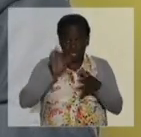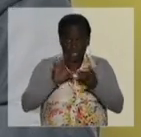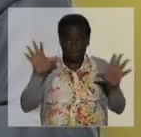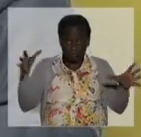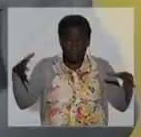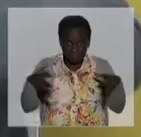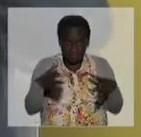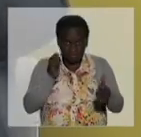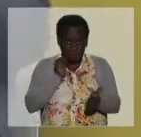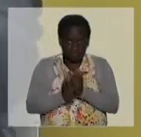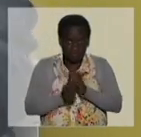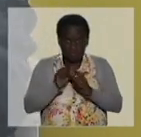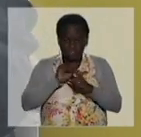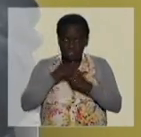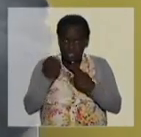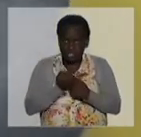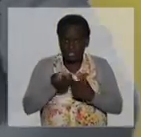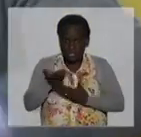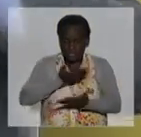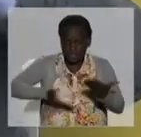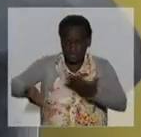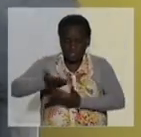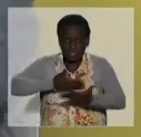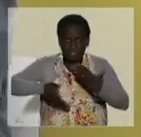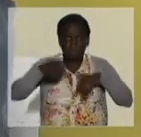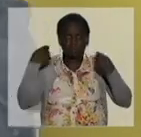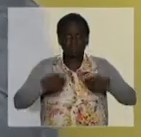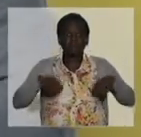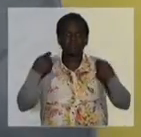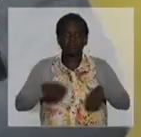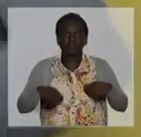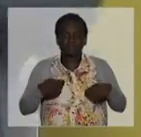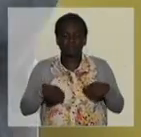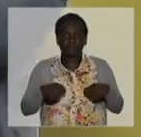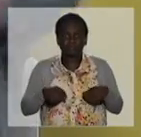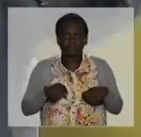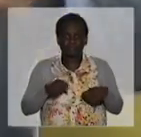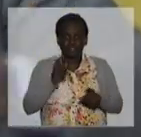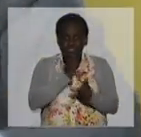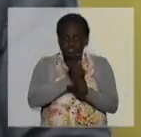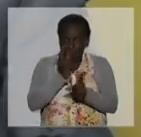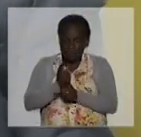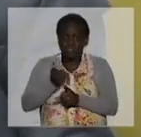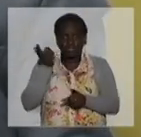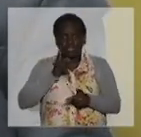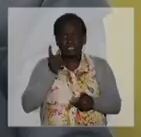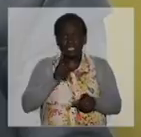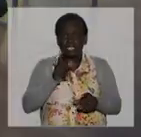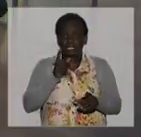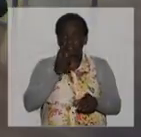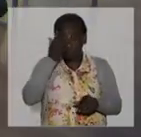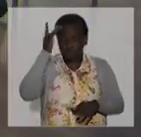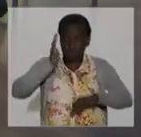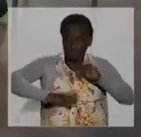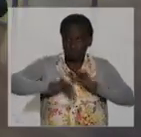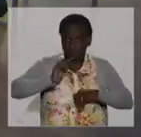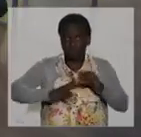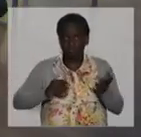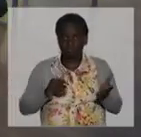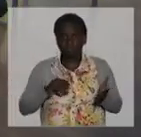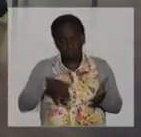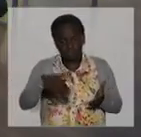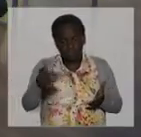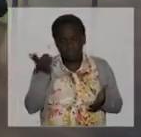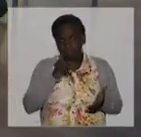massificação, com a socialização, necessariamente vai descobrir talentos, pô. Acaba sendo uma